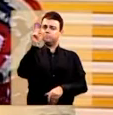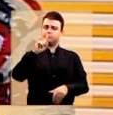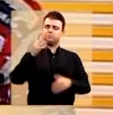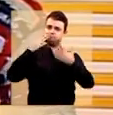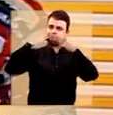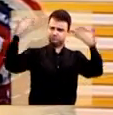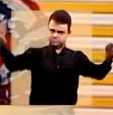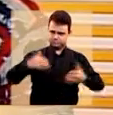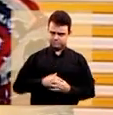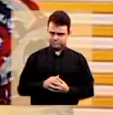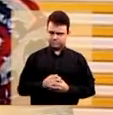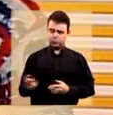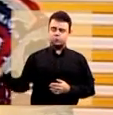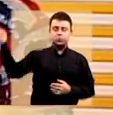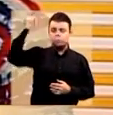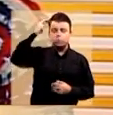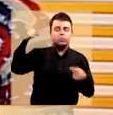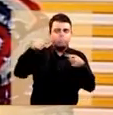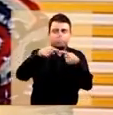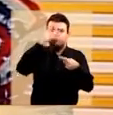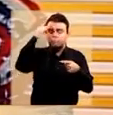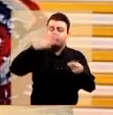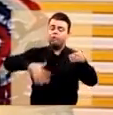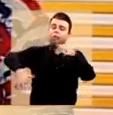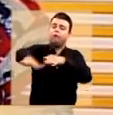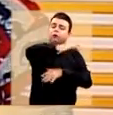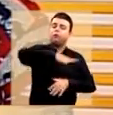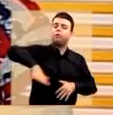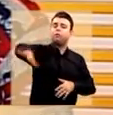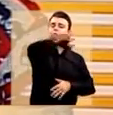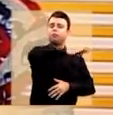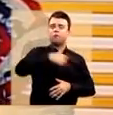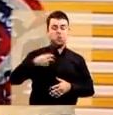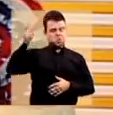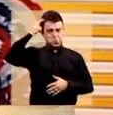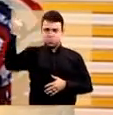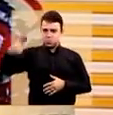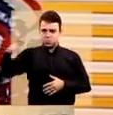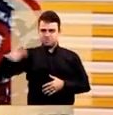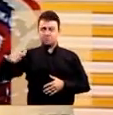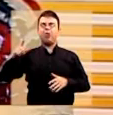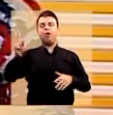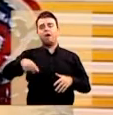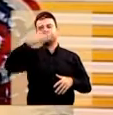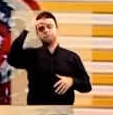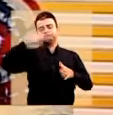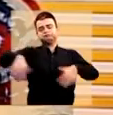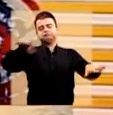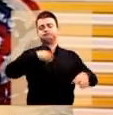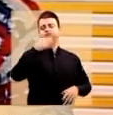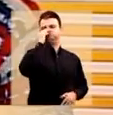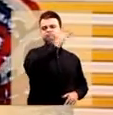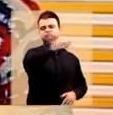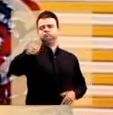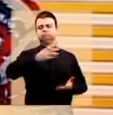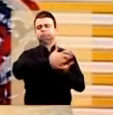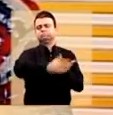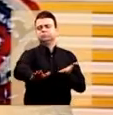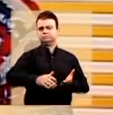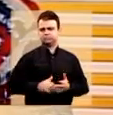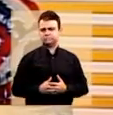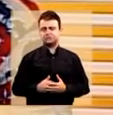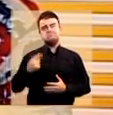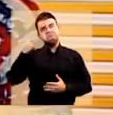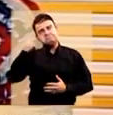E a cultura, ela é a humanidade, né? Então, quando você nega a cultura, você nega a humanidade, né? Quando a gente fala em cultura, normalmente a gente pensa